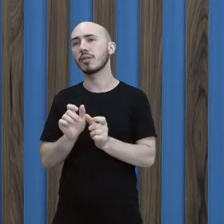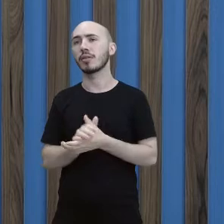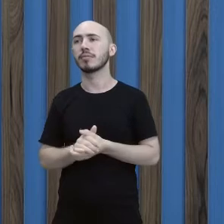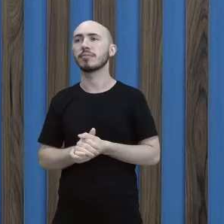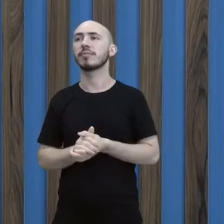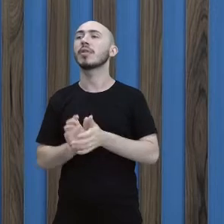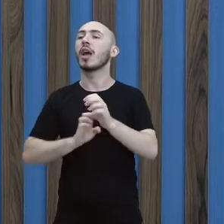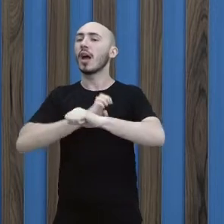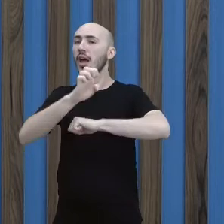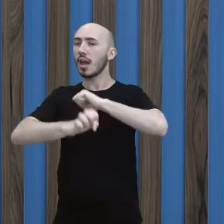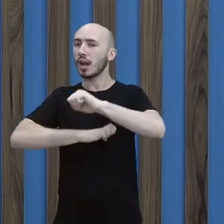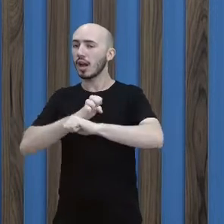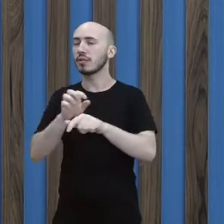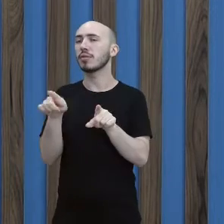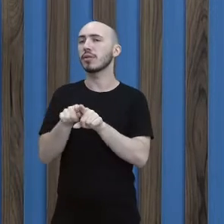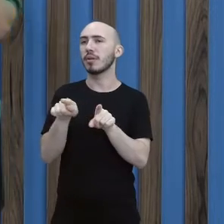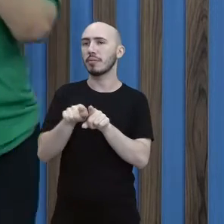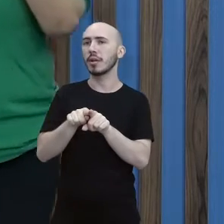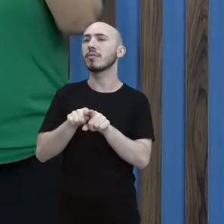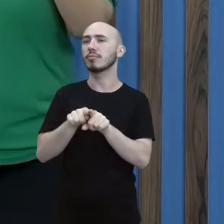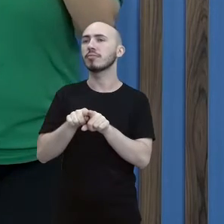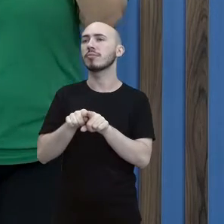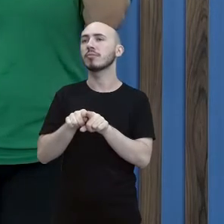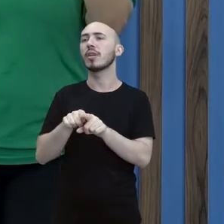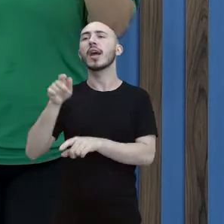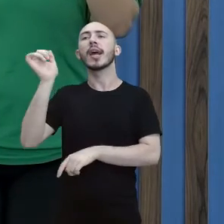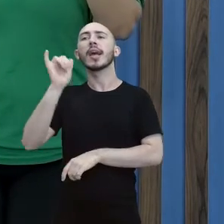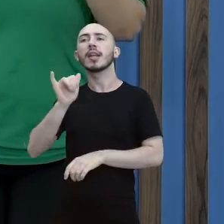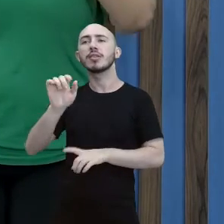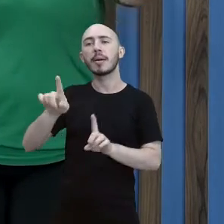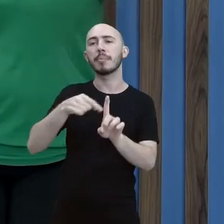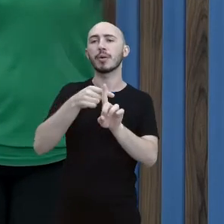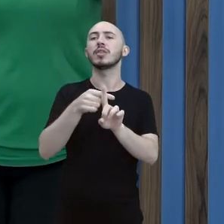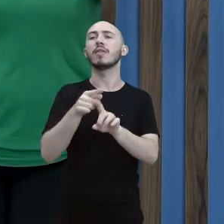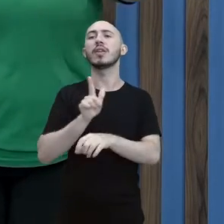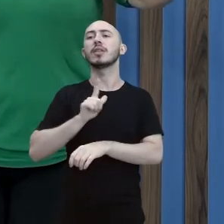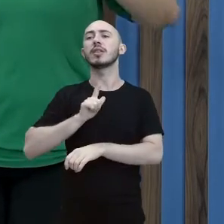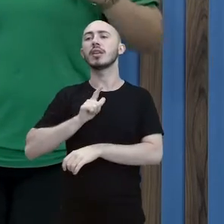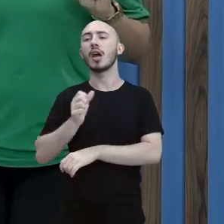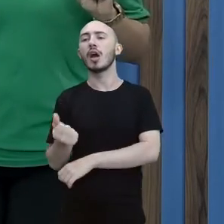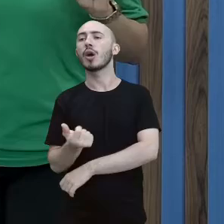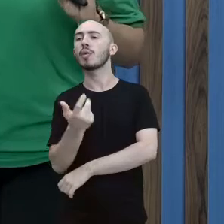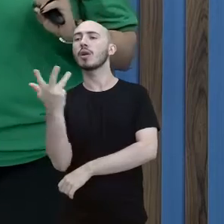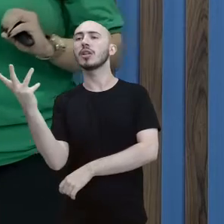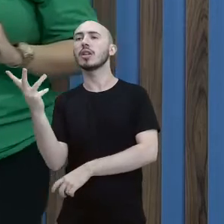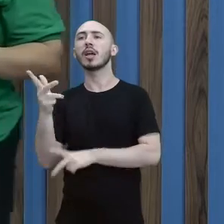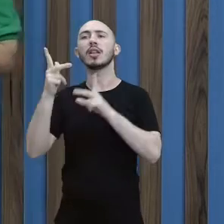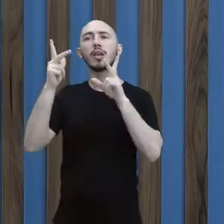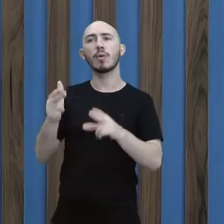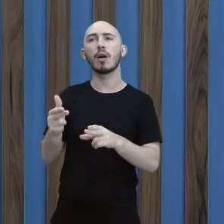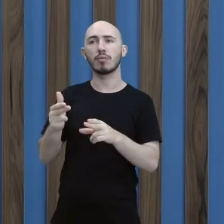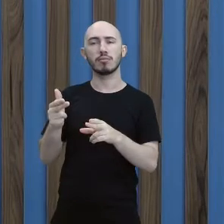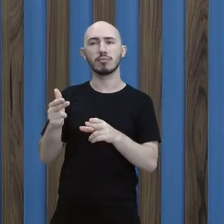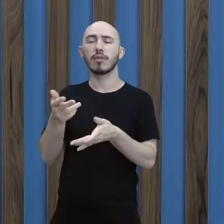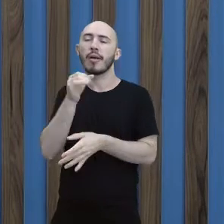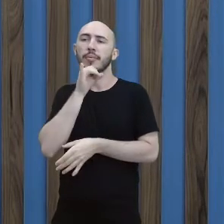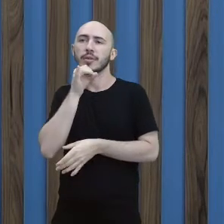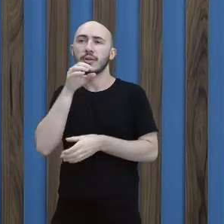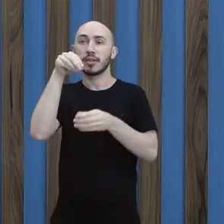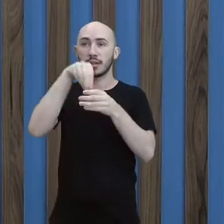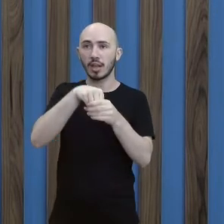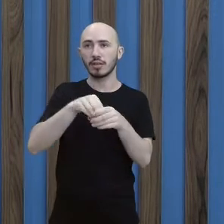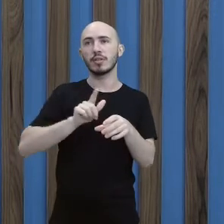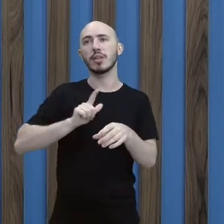essas cargas positivas apresentavam o mesmo número, né? Então, tem 7 cargas positivas aqui e 7